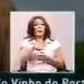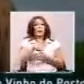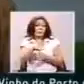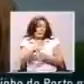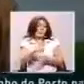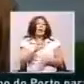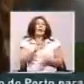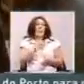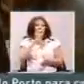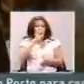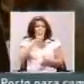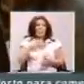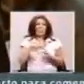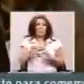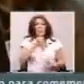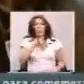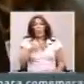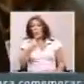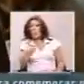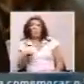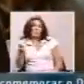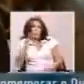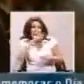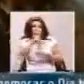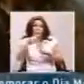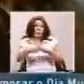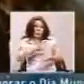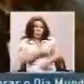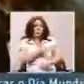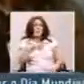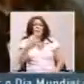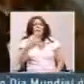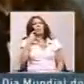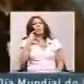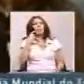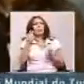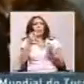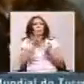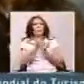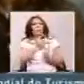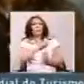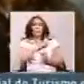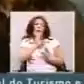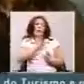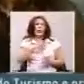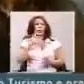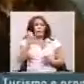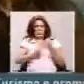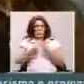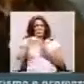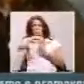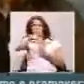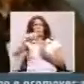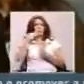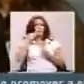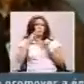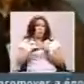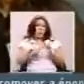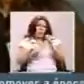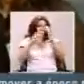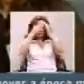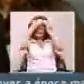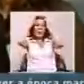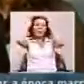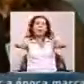judicial. Tanto quanto sabemos, a questão das praxes académicas e a contestação tem que ver, de facto, com as pessoas que são contra e que